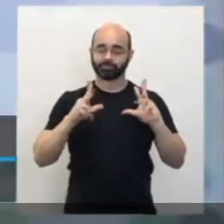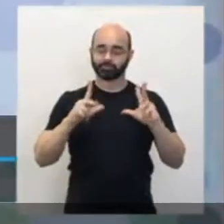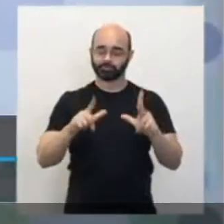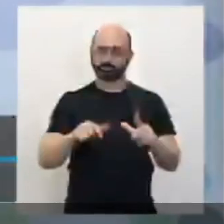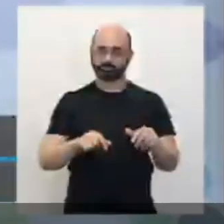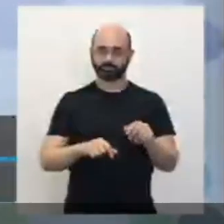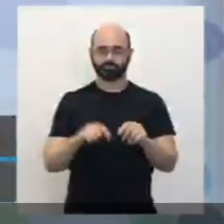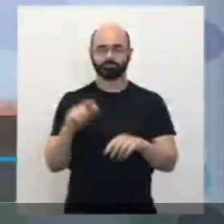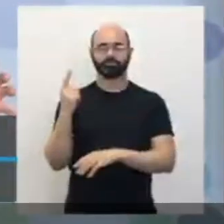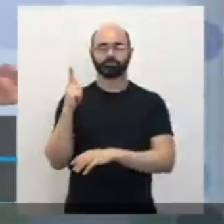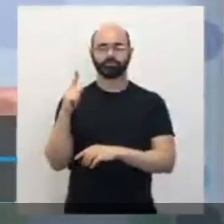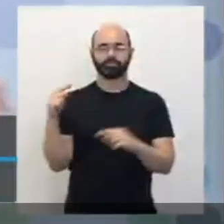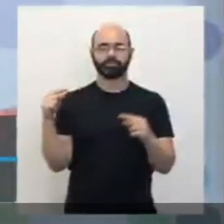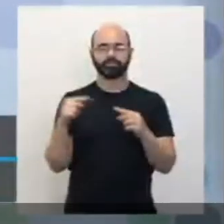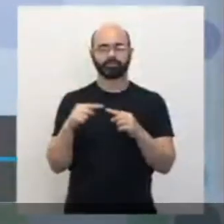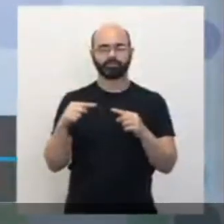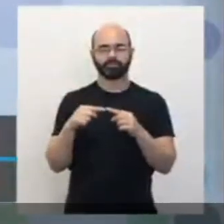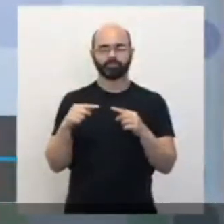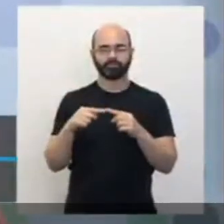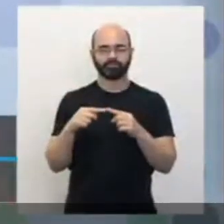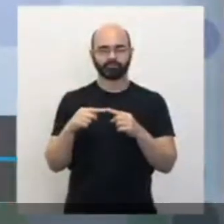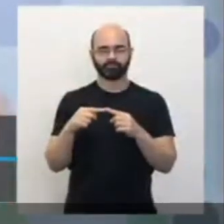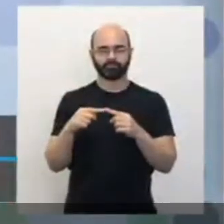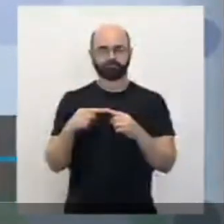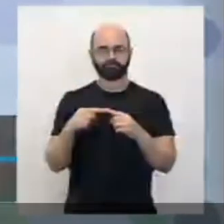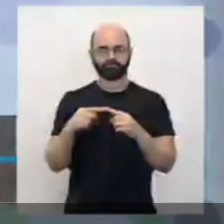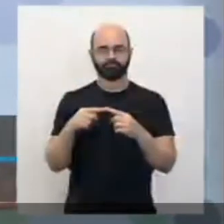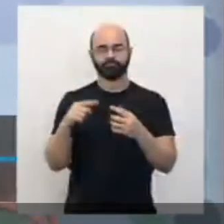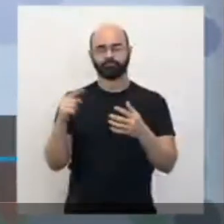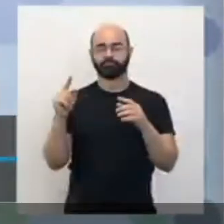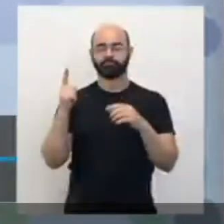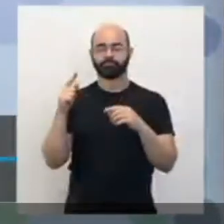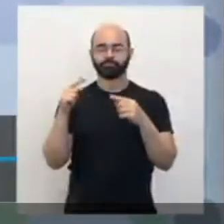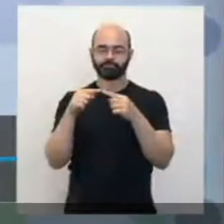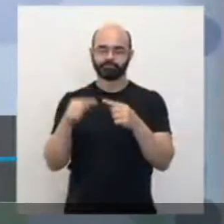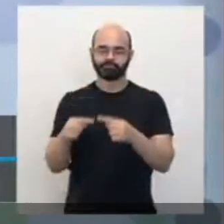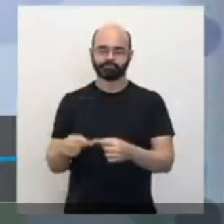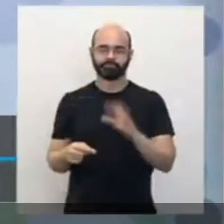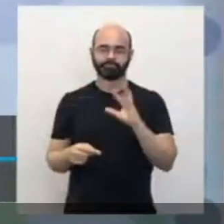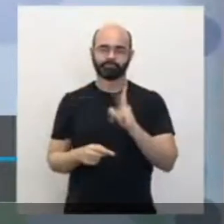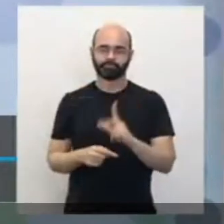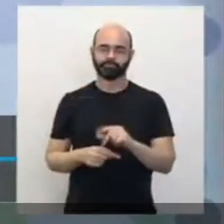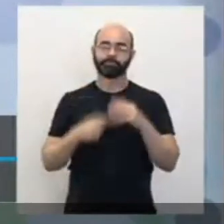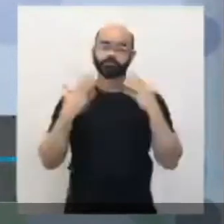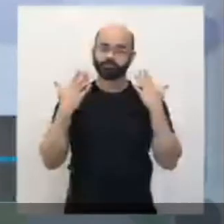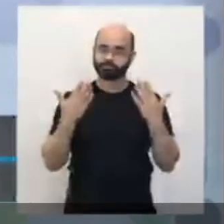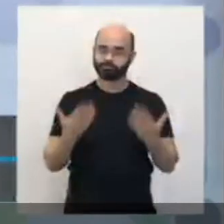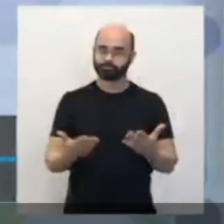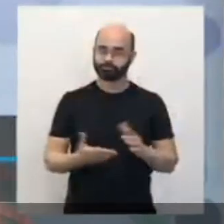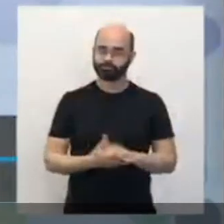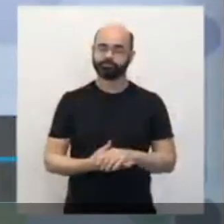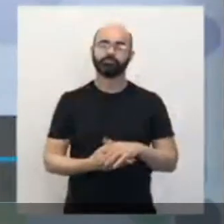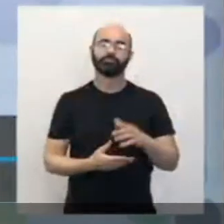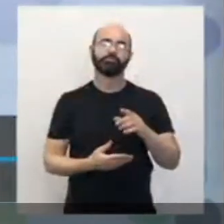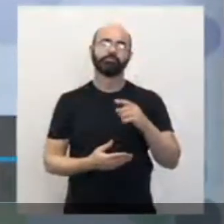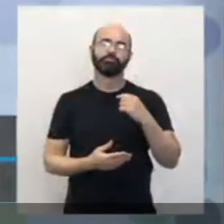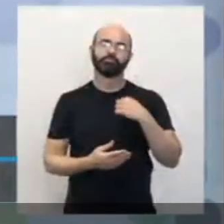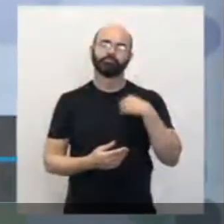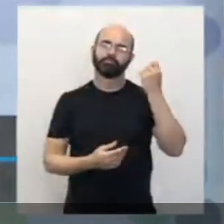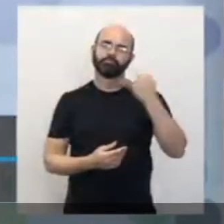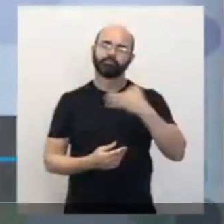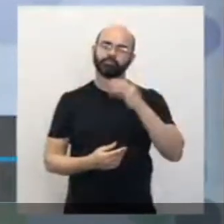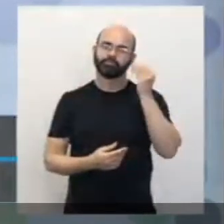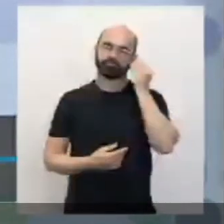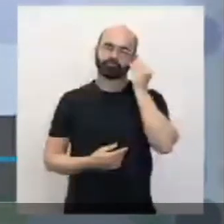essas grandezas, né? Eu tenho então todas essas relações à grandeza. E aí que entra o ponto, né? Que eu vou tentar mostrar para